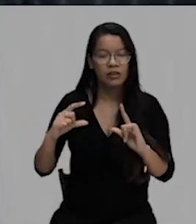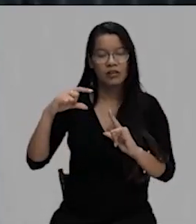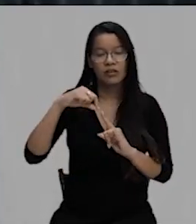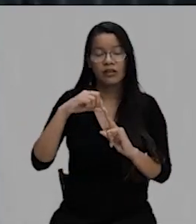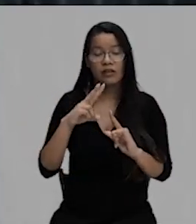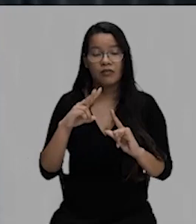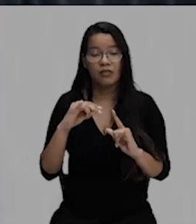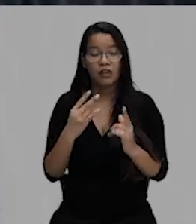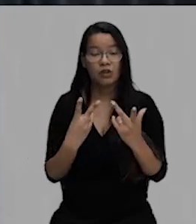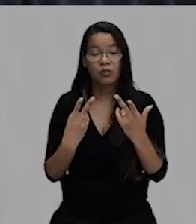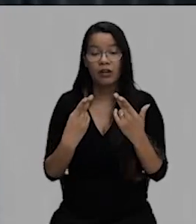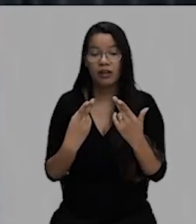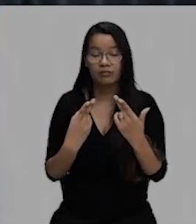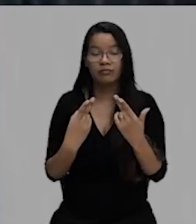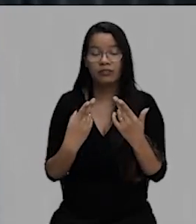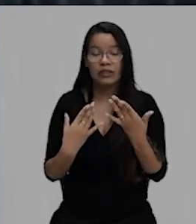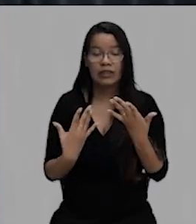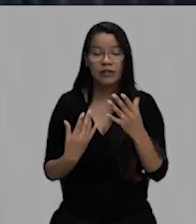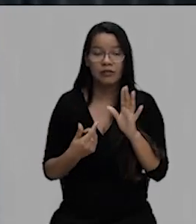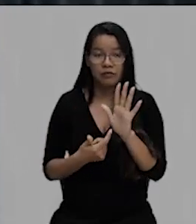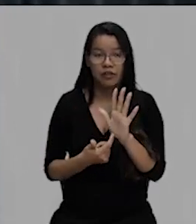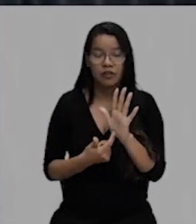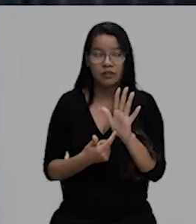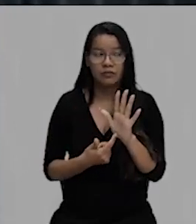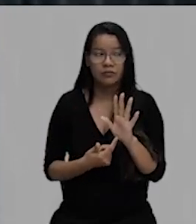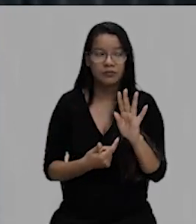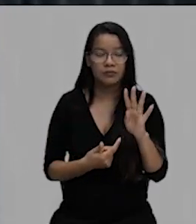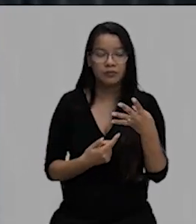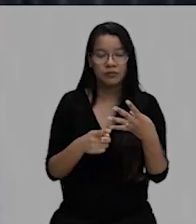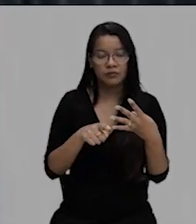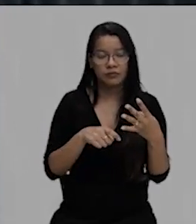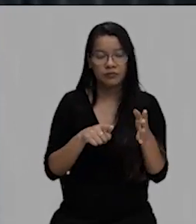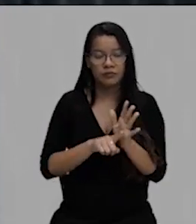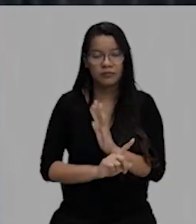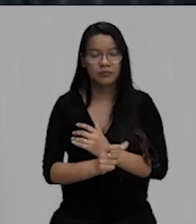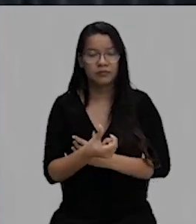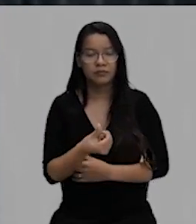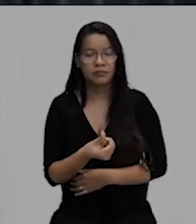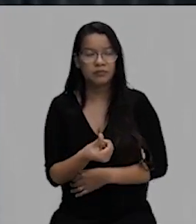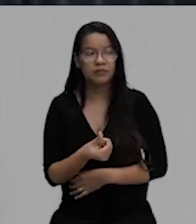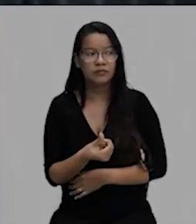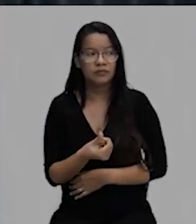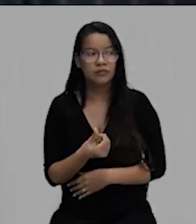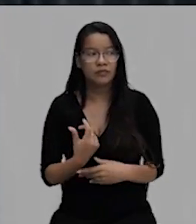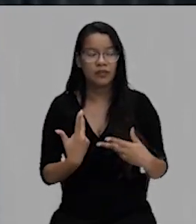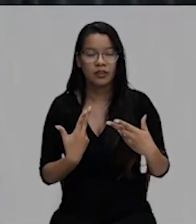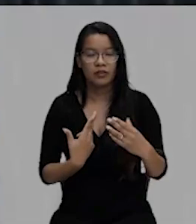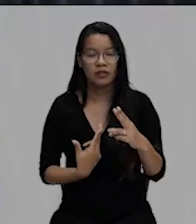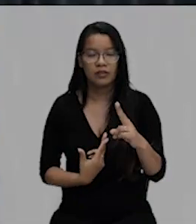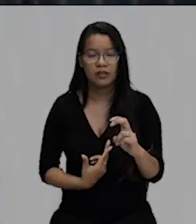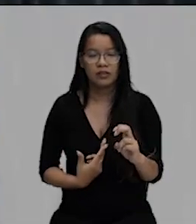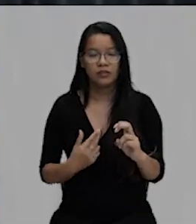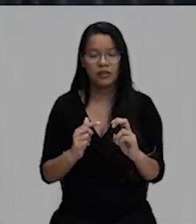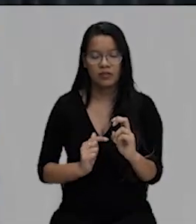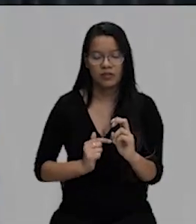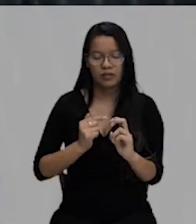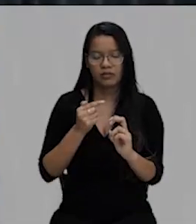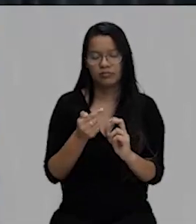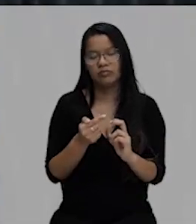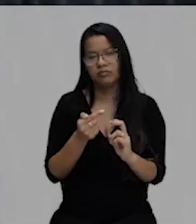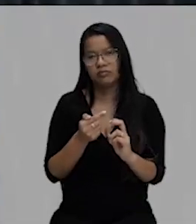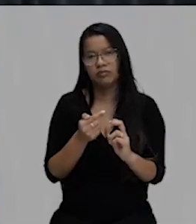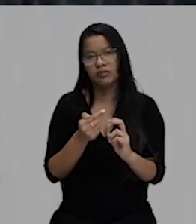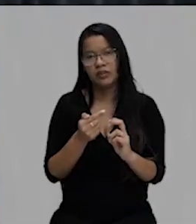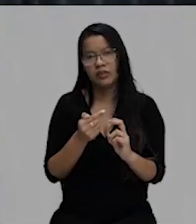isso ao logaritmando. Olha como ficou. 4x menos 6, que é o nosso logaritmando, sendo igual a 5 elevado à